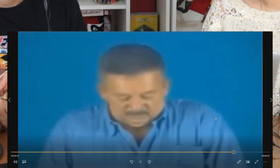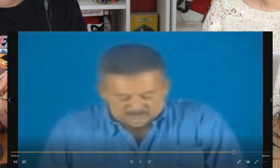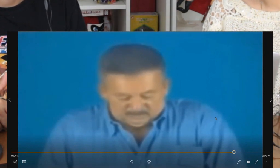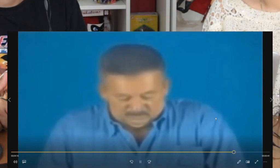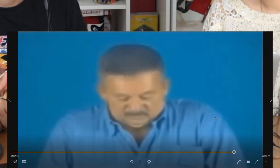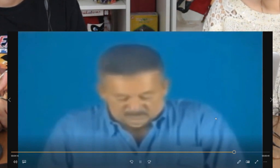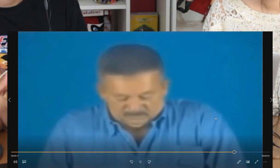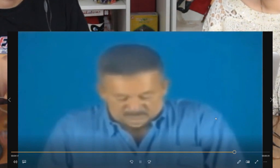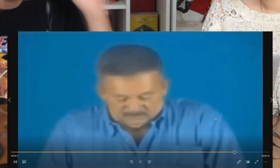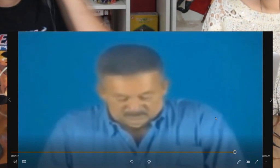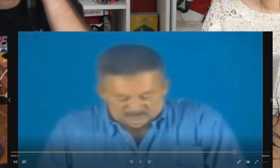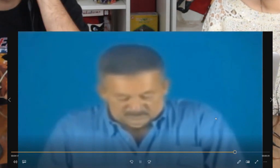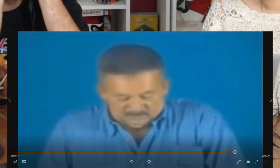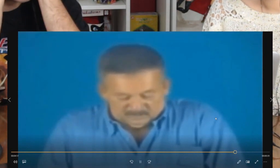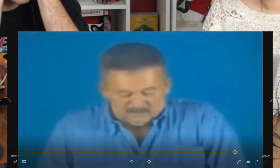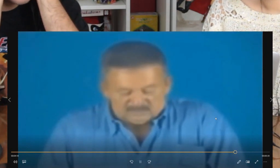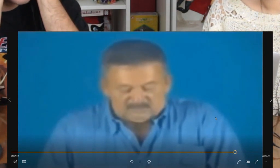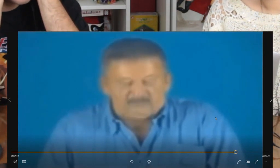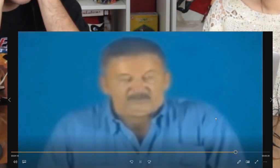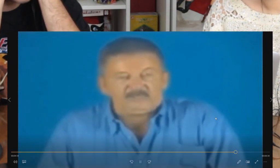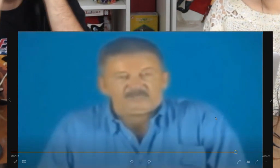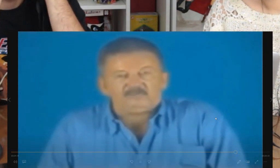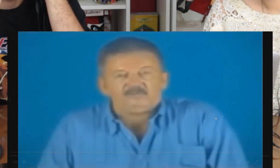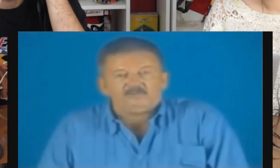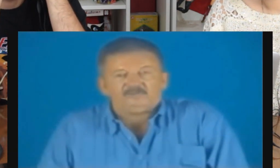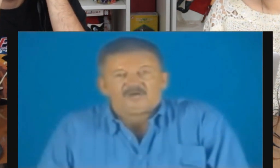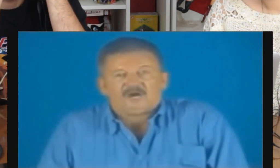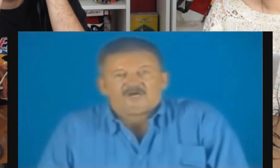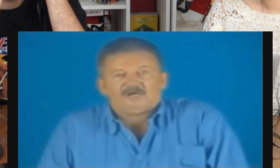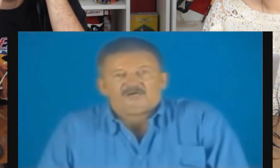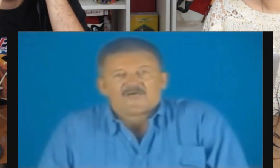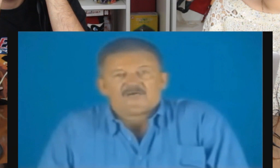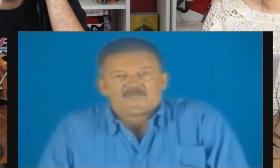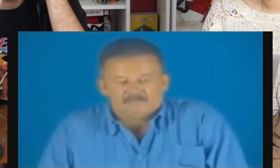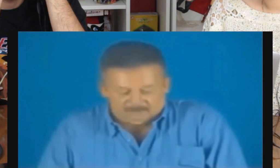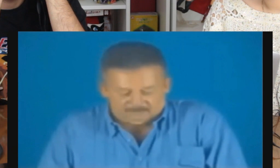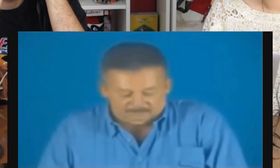pedindo a sua confiança. Se for eleito, vou lutar.